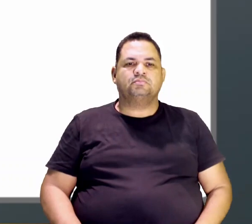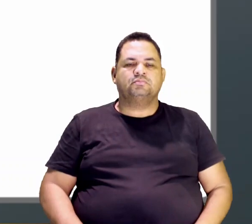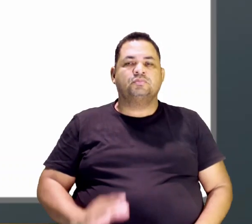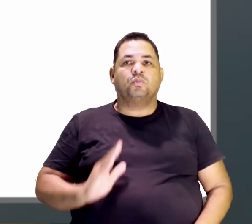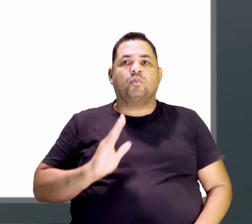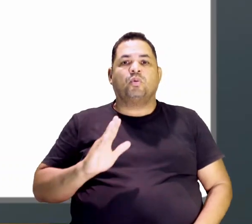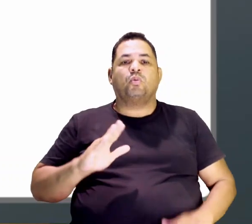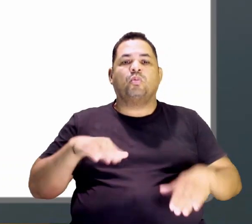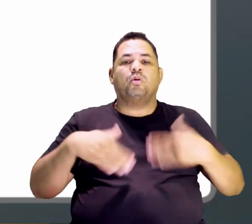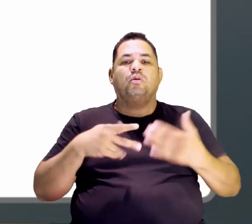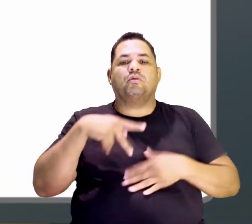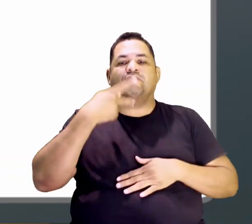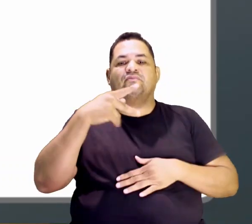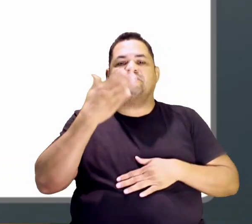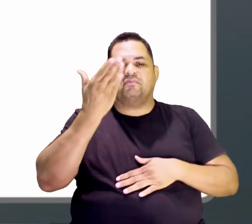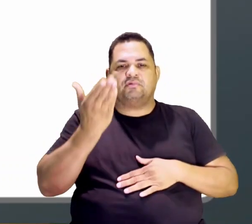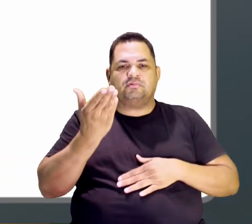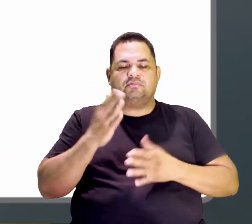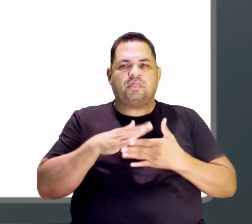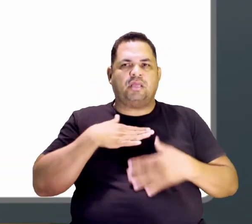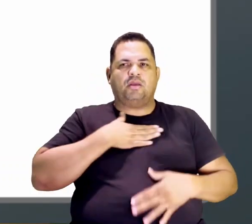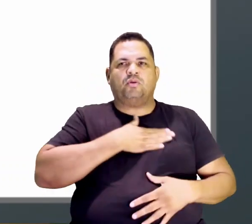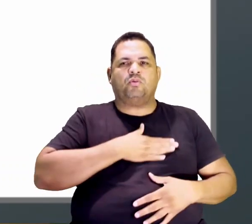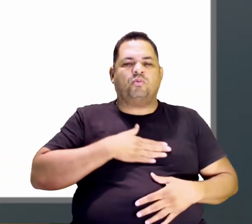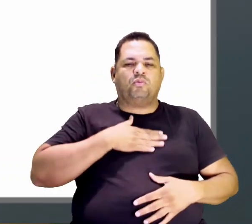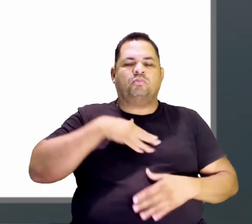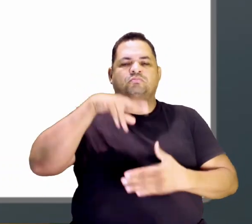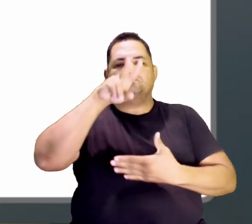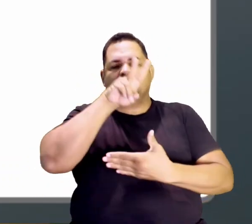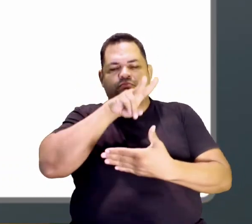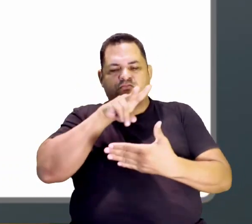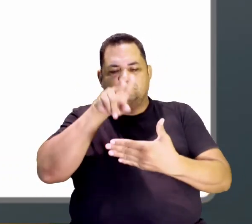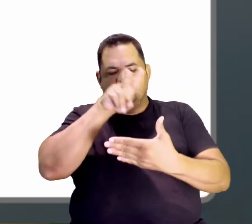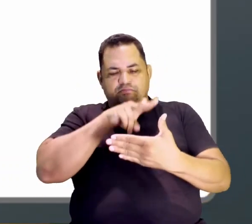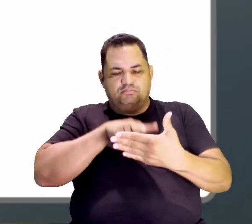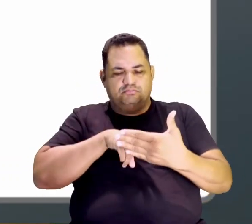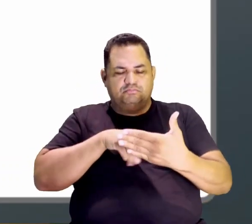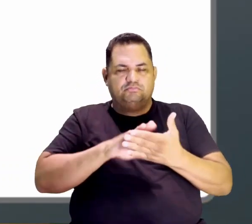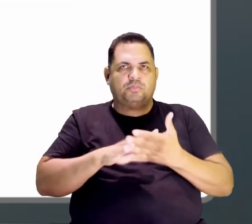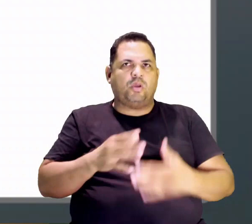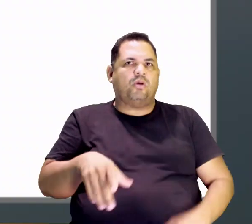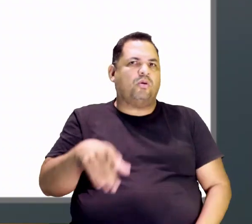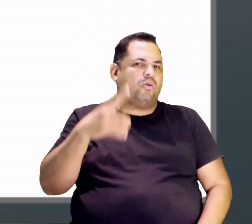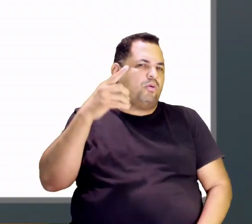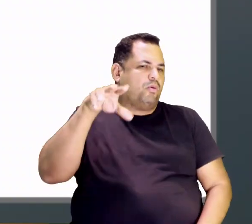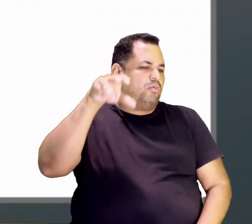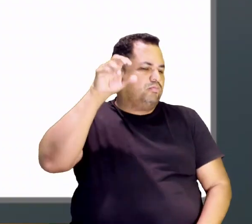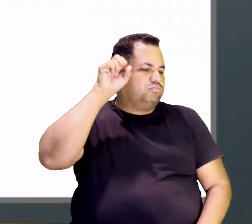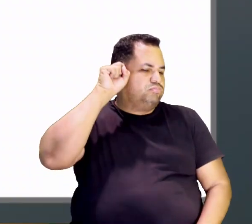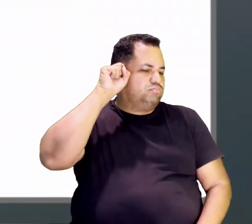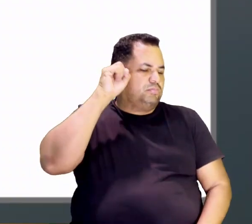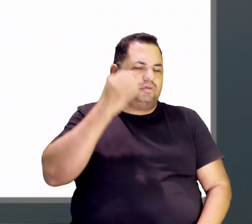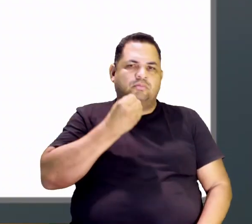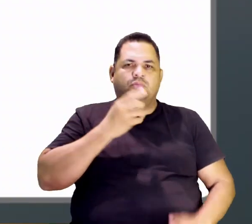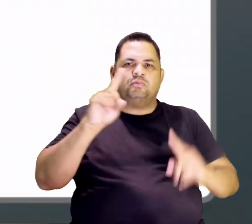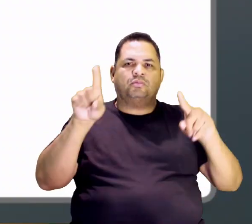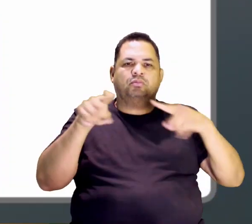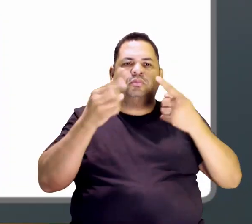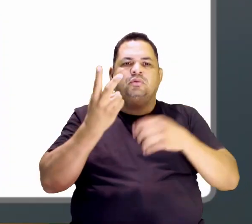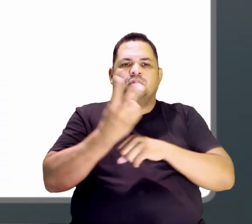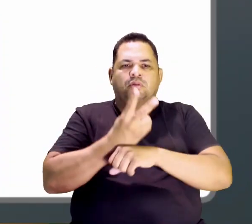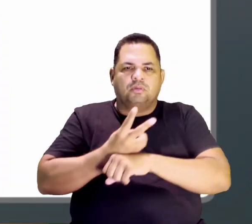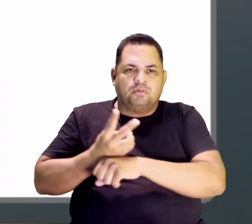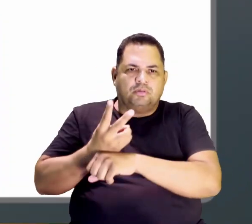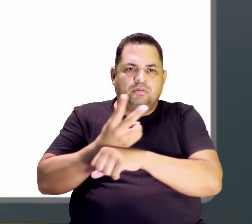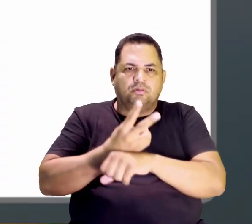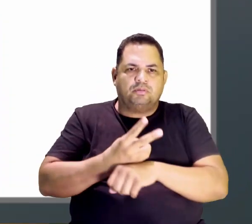tá? Prof, eu gosto muito da leitura, eu gosto de ouvir uma boa música, eu sou assim, um pouco mais culto, ou eu busco, né, essas